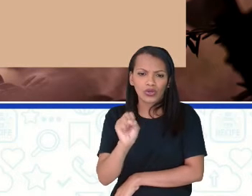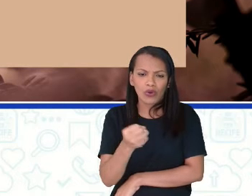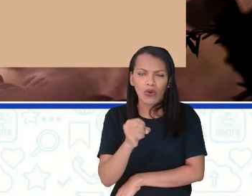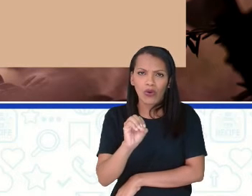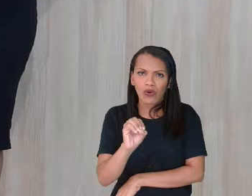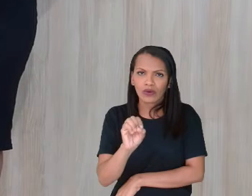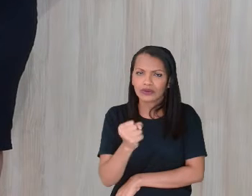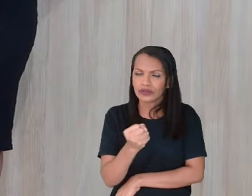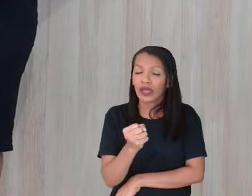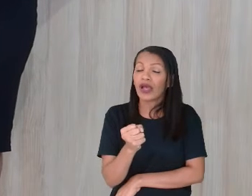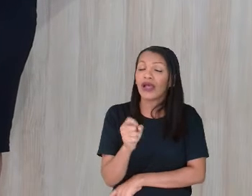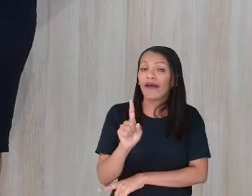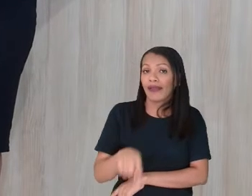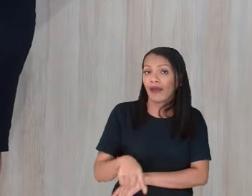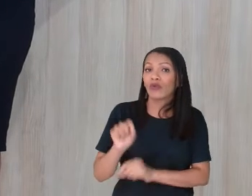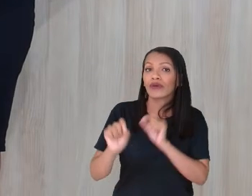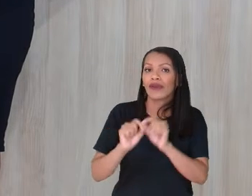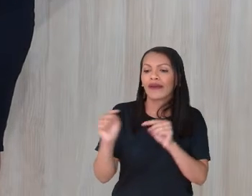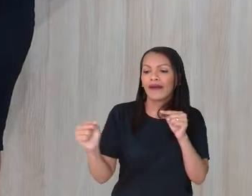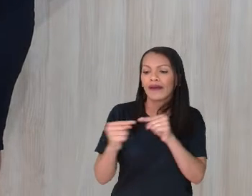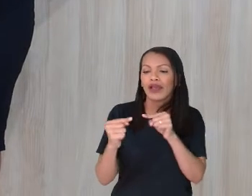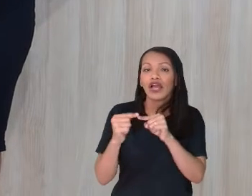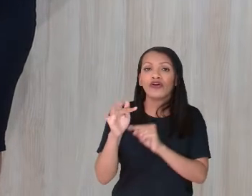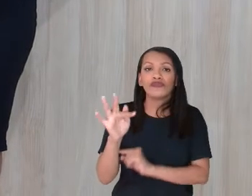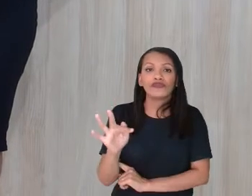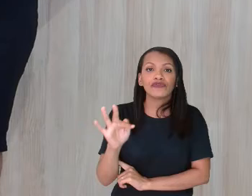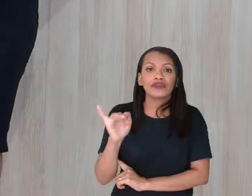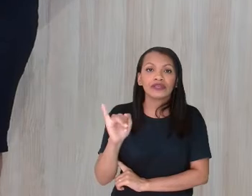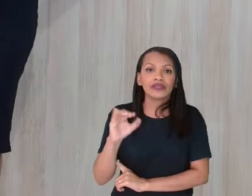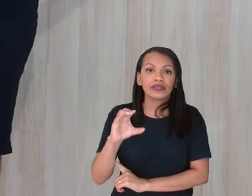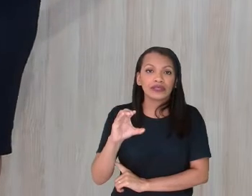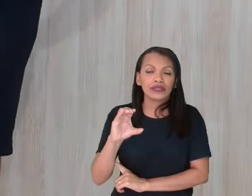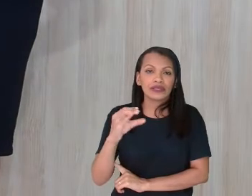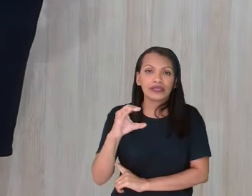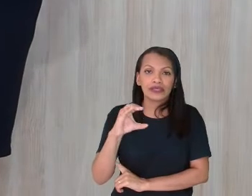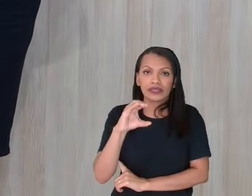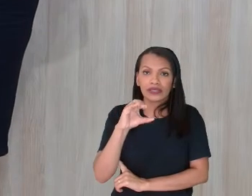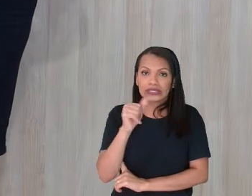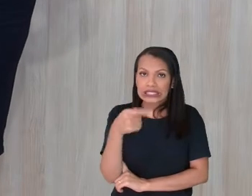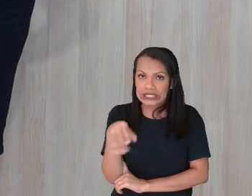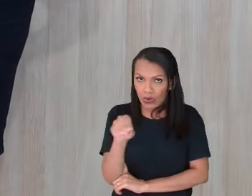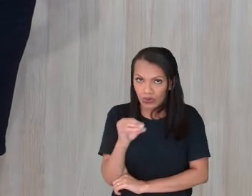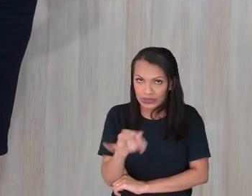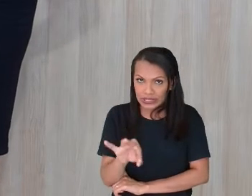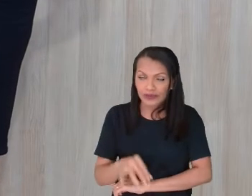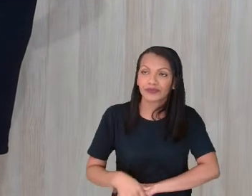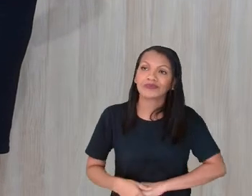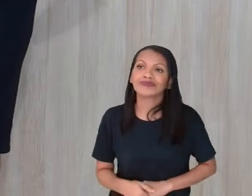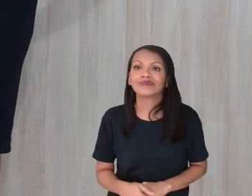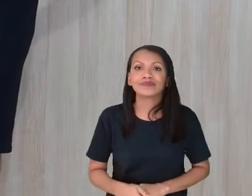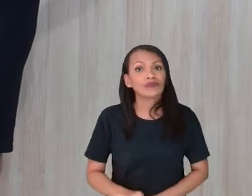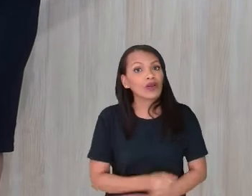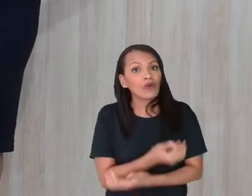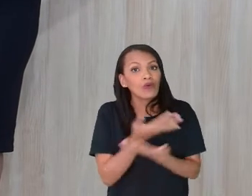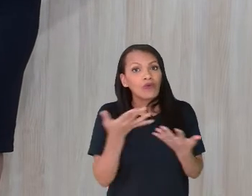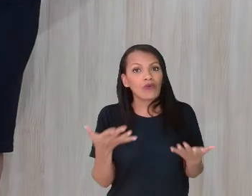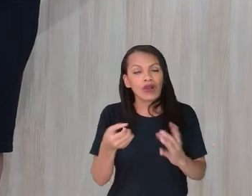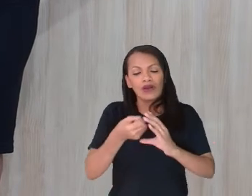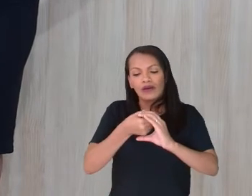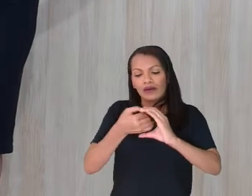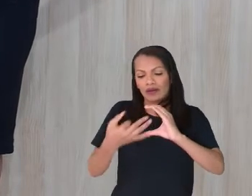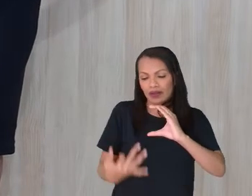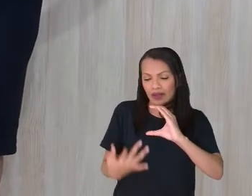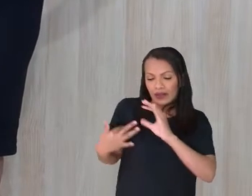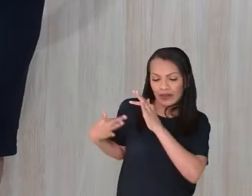uma mentira. E a gente tem que tomar cuidado para não misturar ficção com mentira. Tá. E aí, quais seriam as características